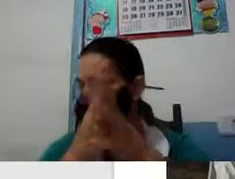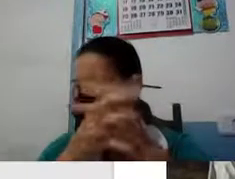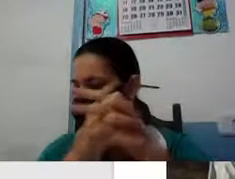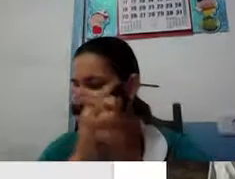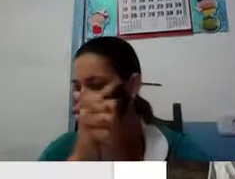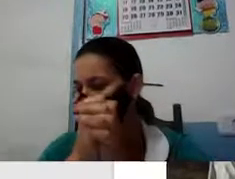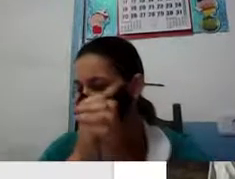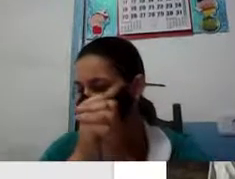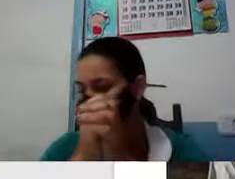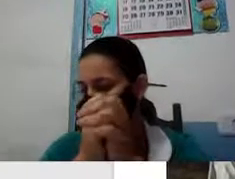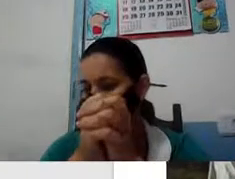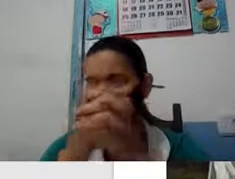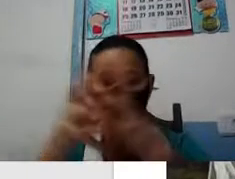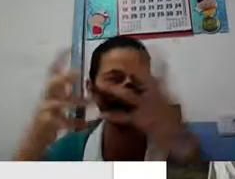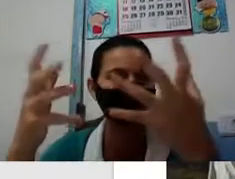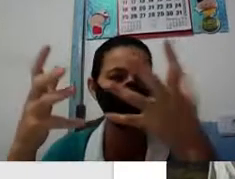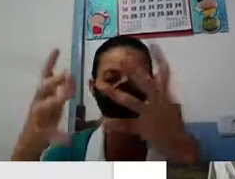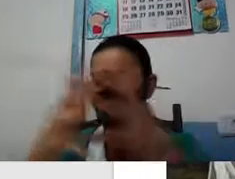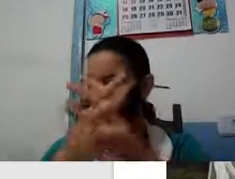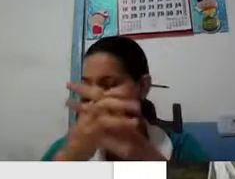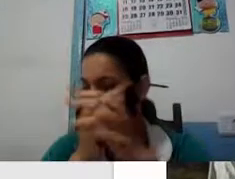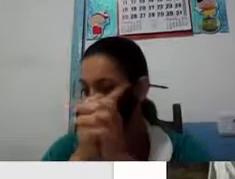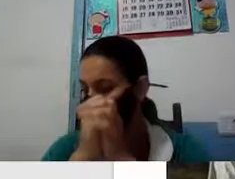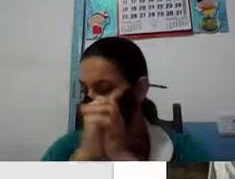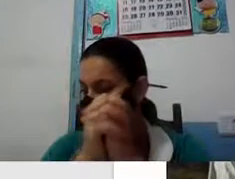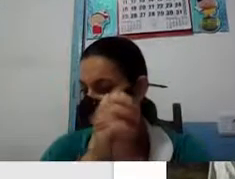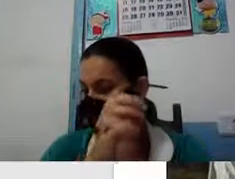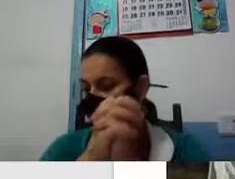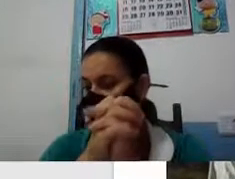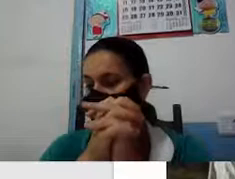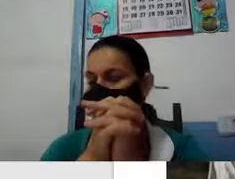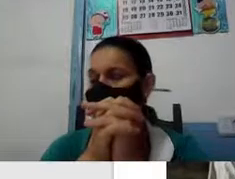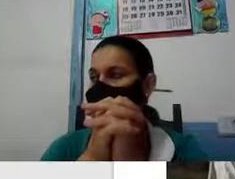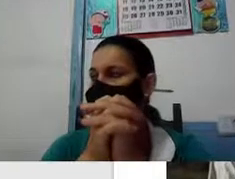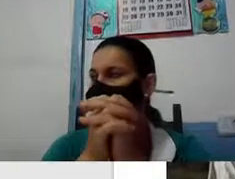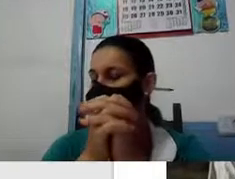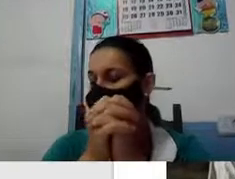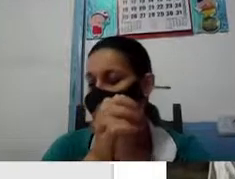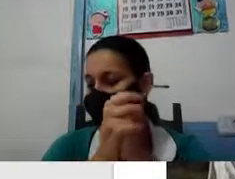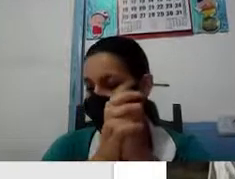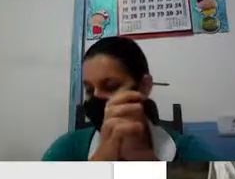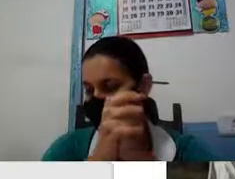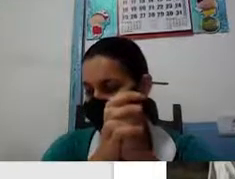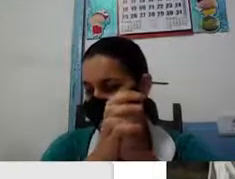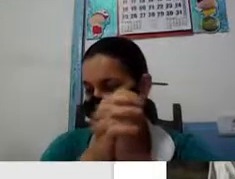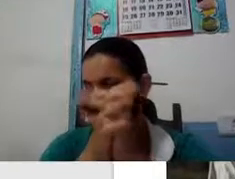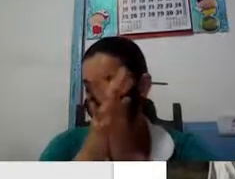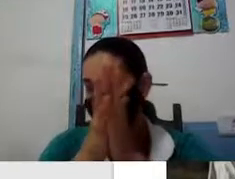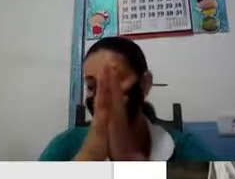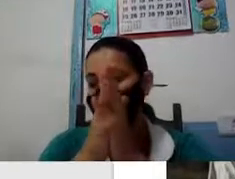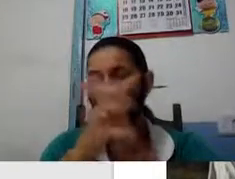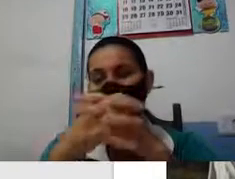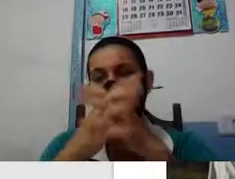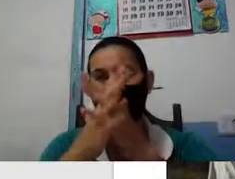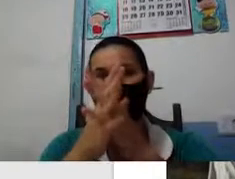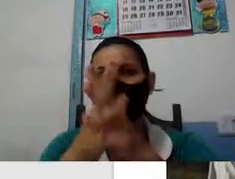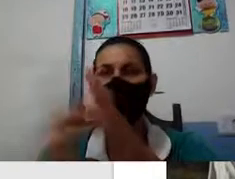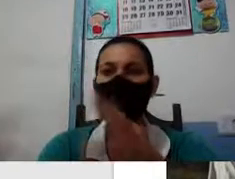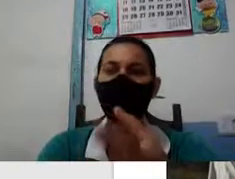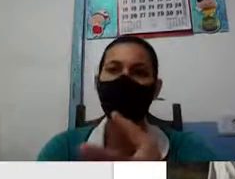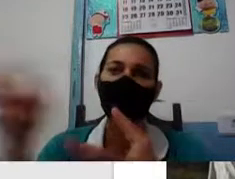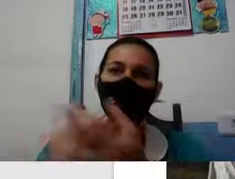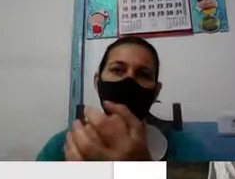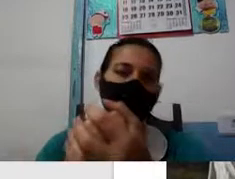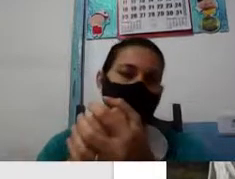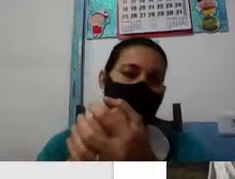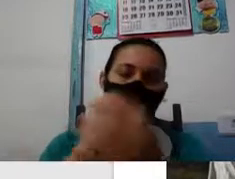contraste, entre as duas coisas que ele necessita. Daí surgem então os conflitos. É o